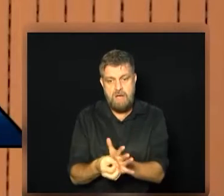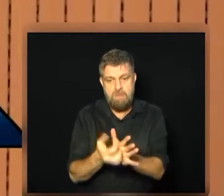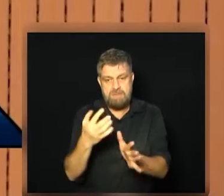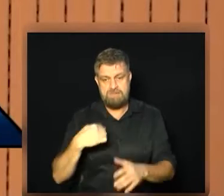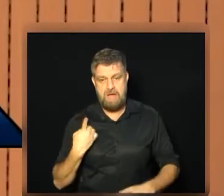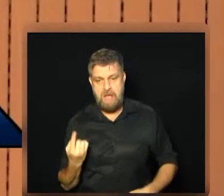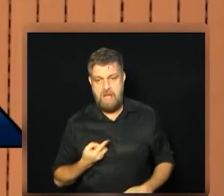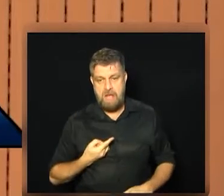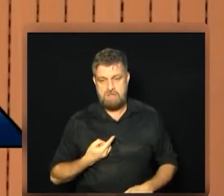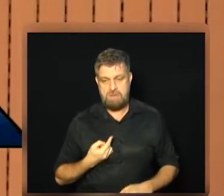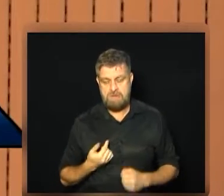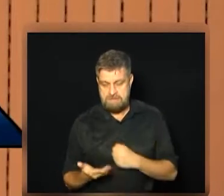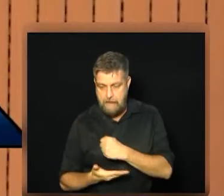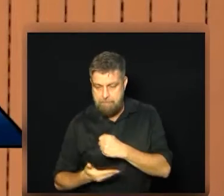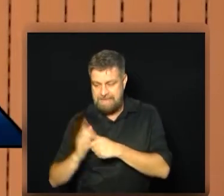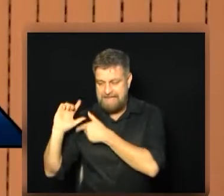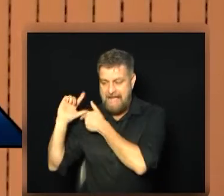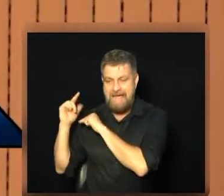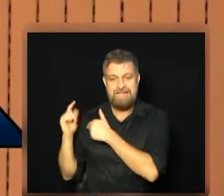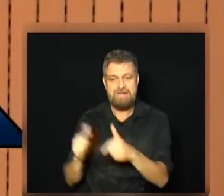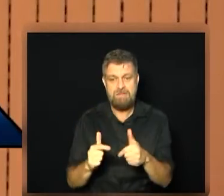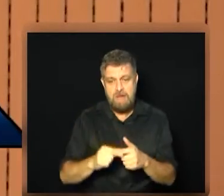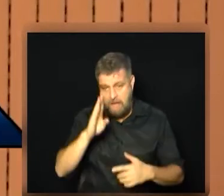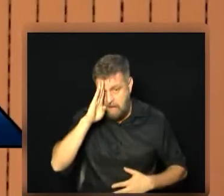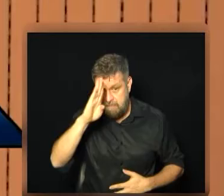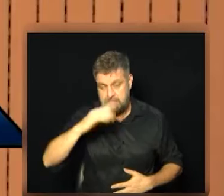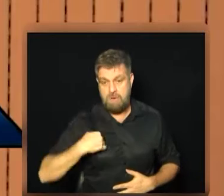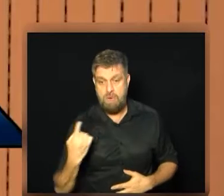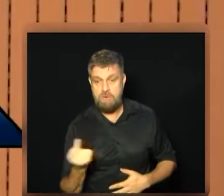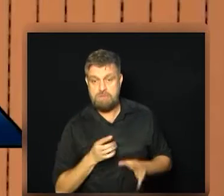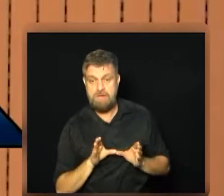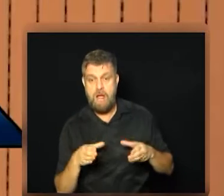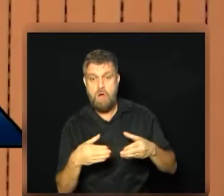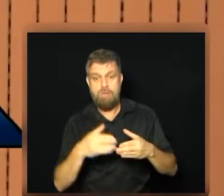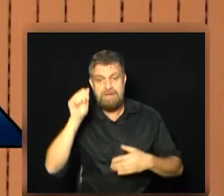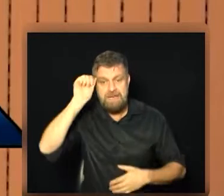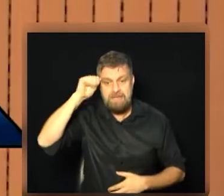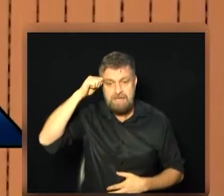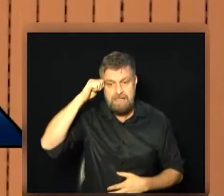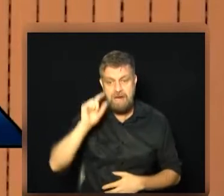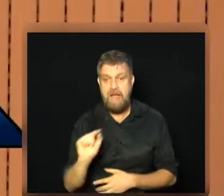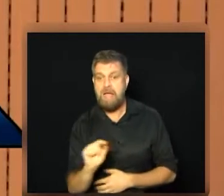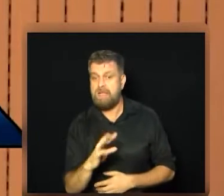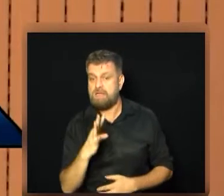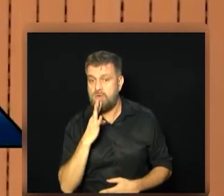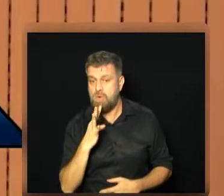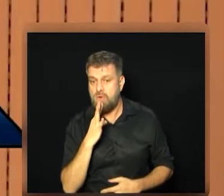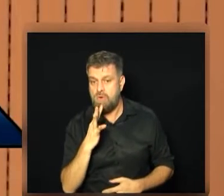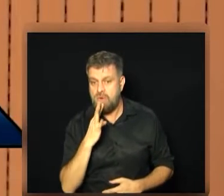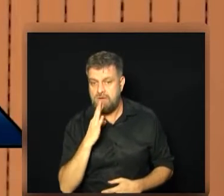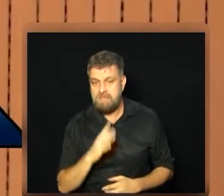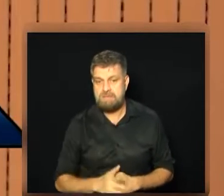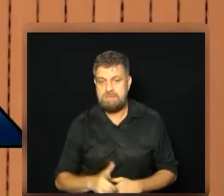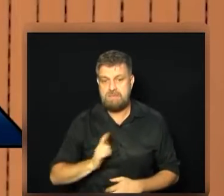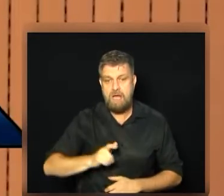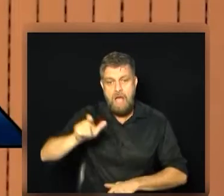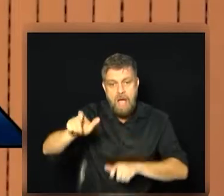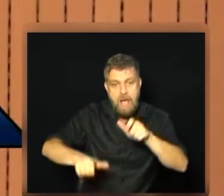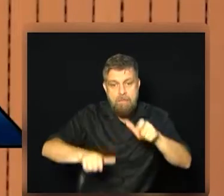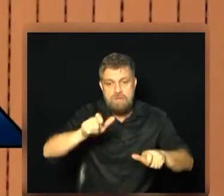nossas origens, as nossas tradições, principalmente quando a gente fala da comunidade negra. Quem não conhece alguém que